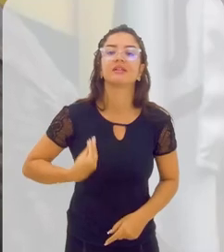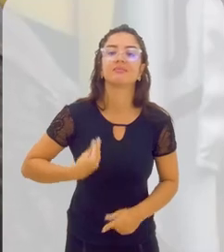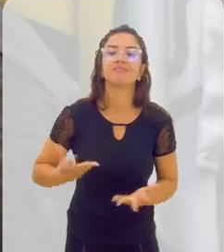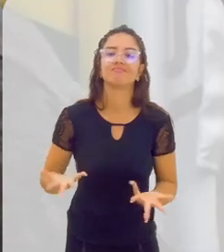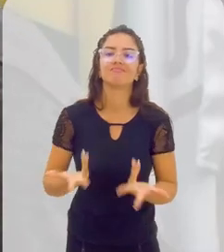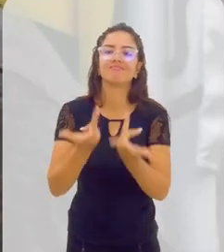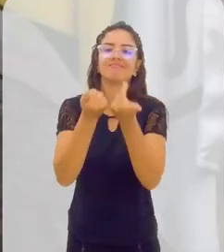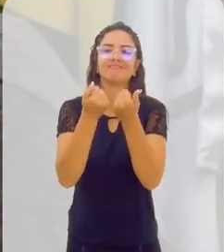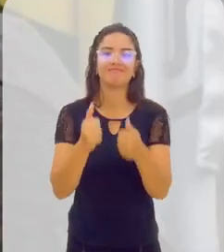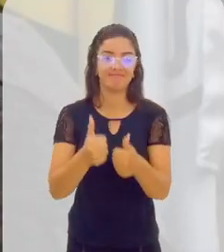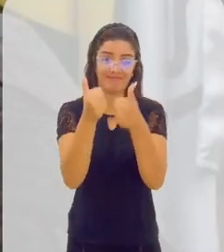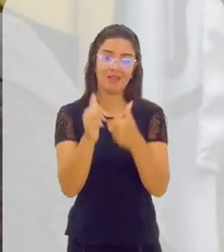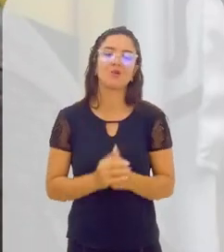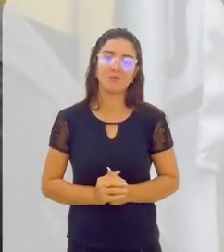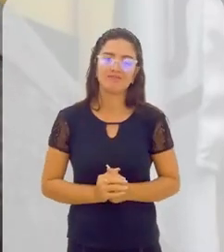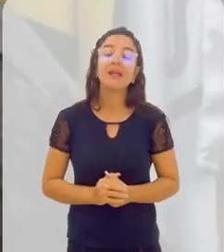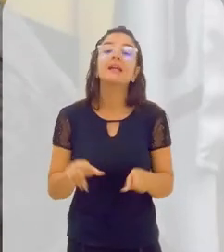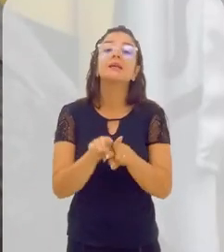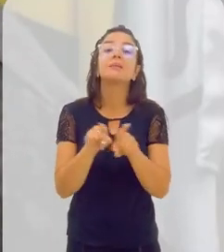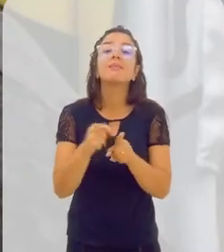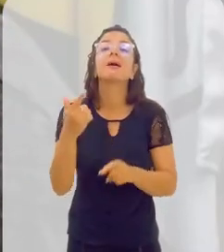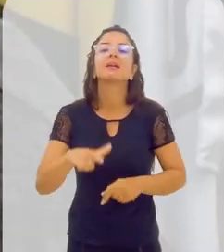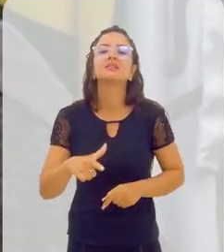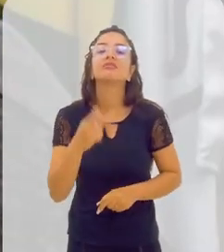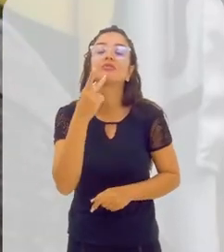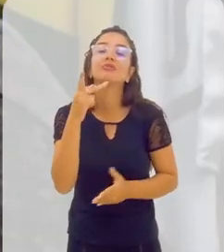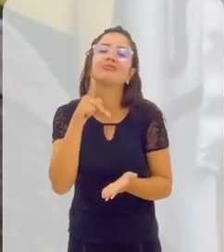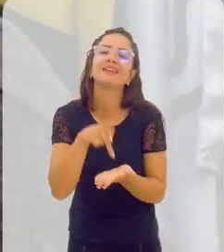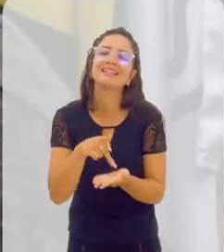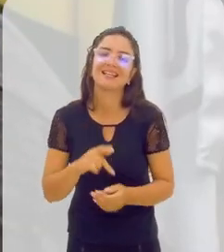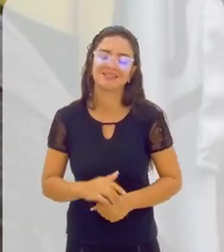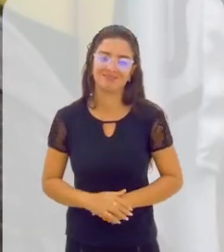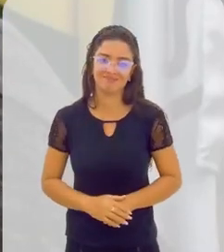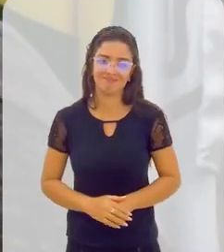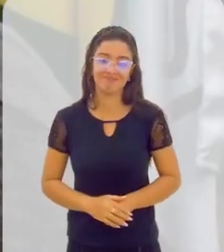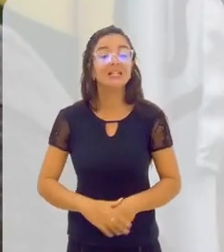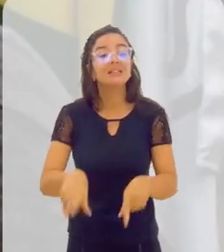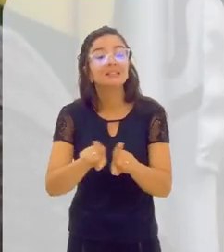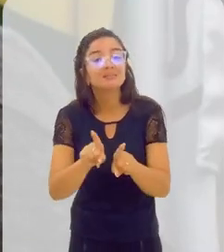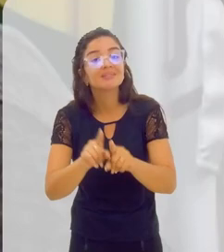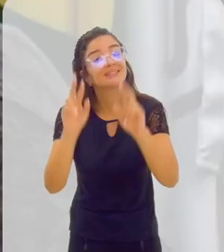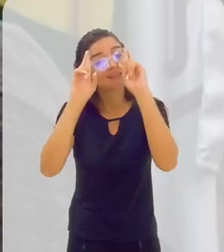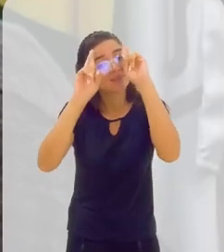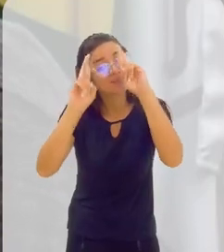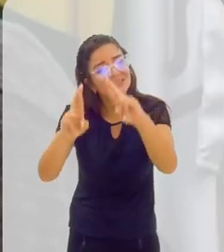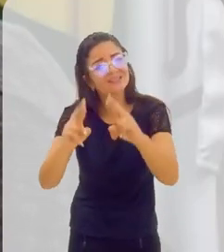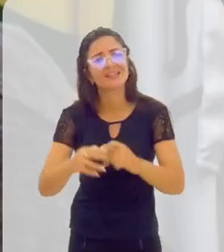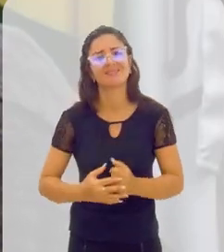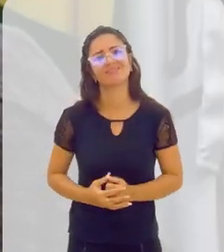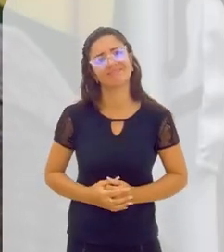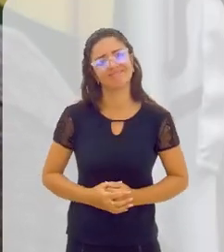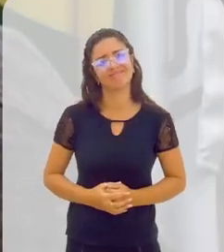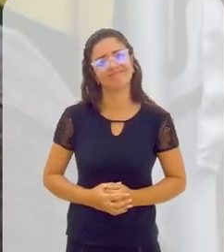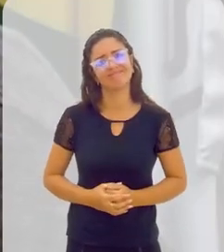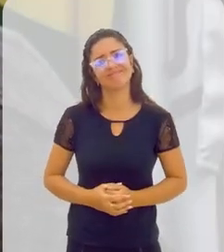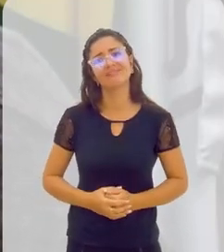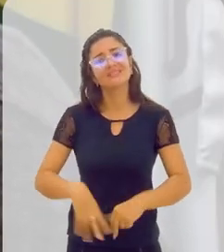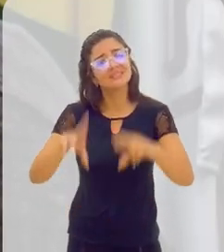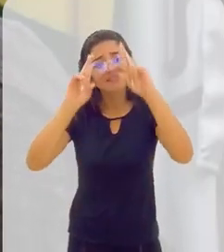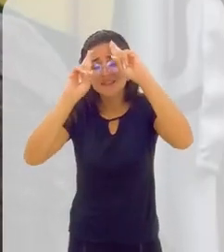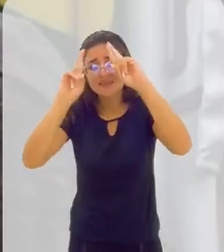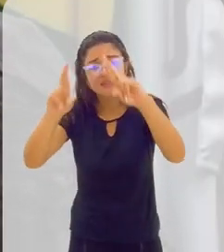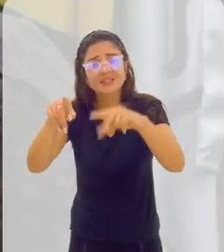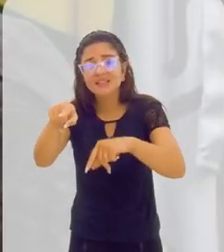e principalmente que é uma coisa chave na medicina respeitar o paciente